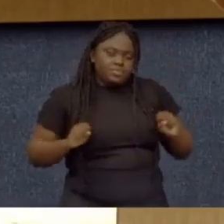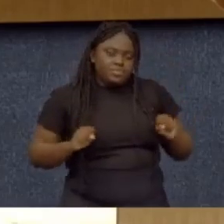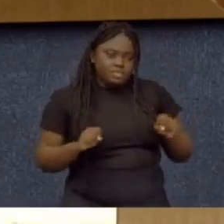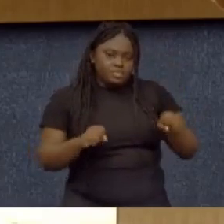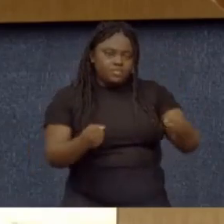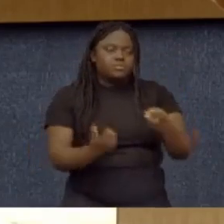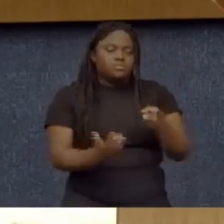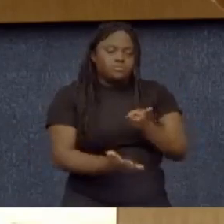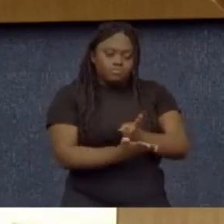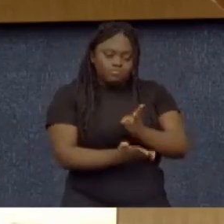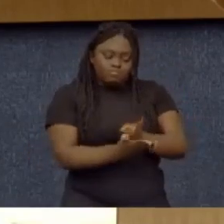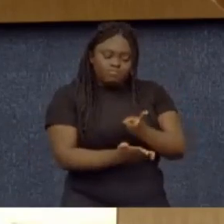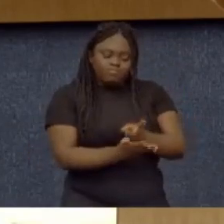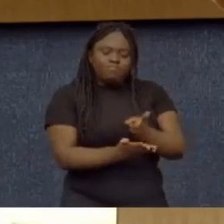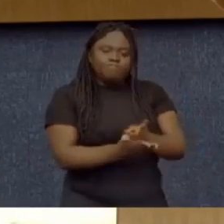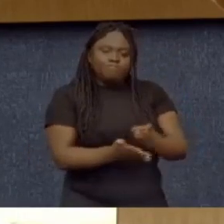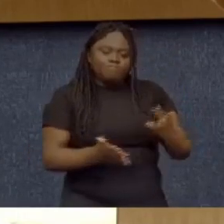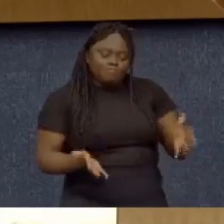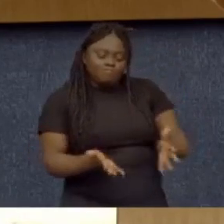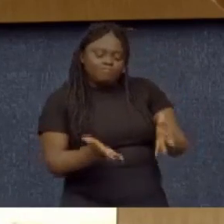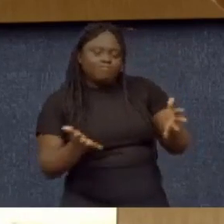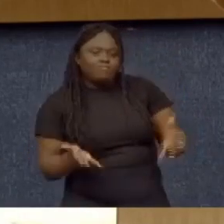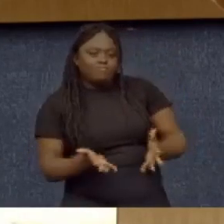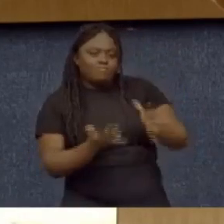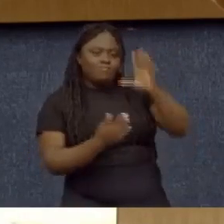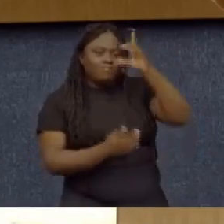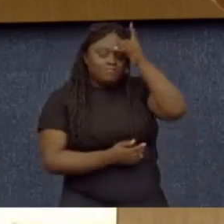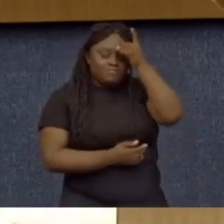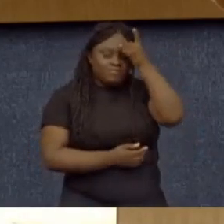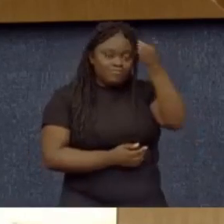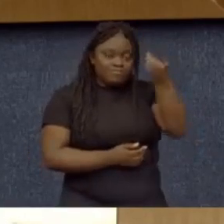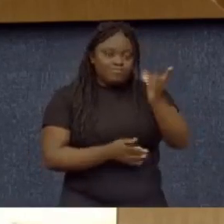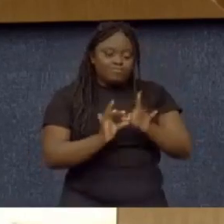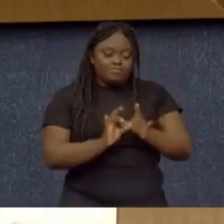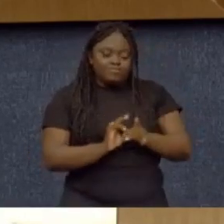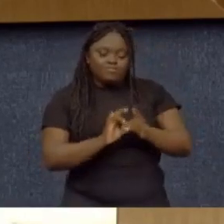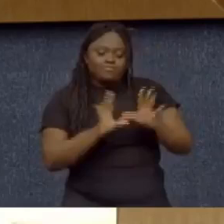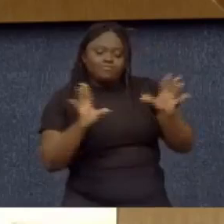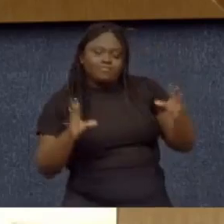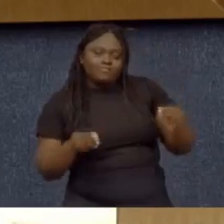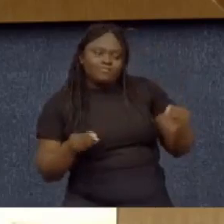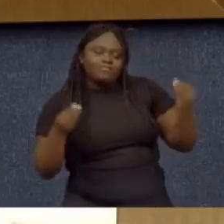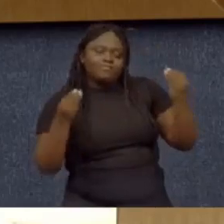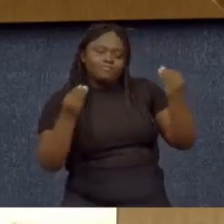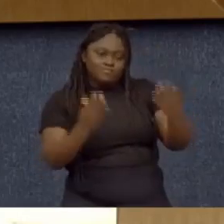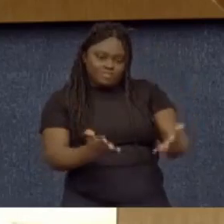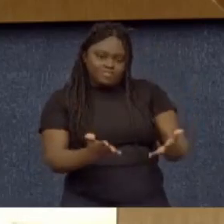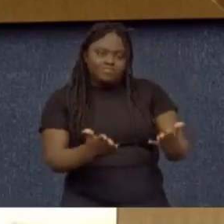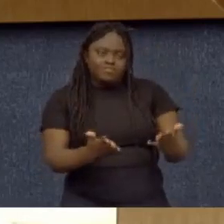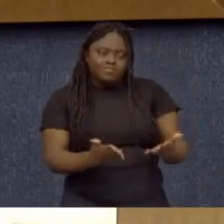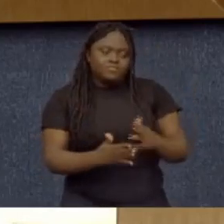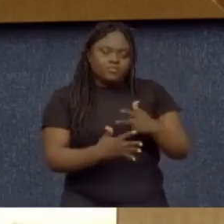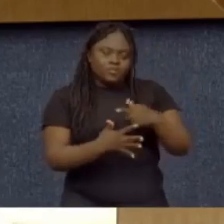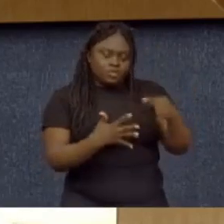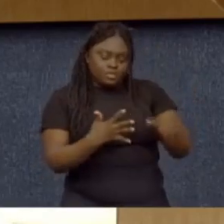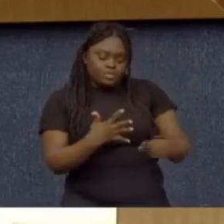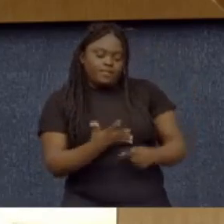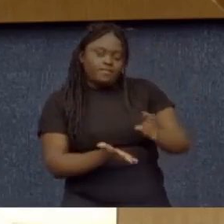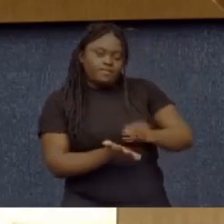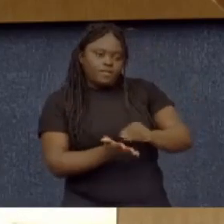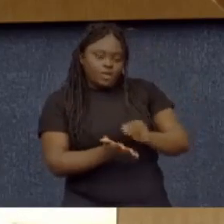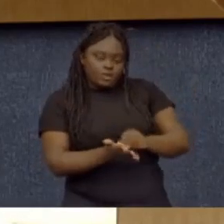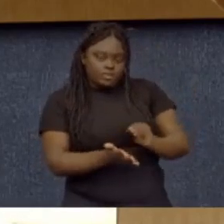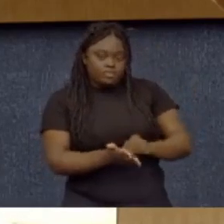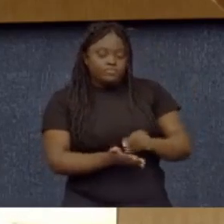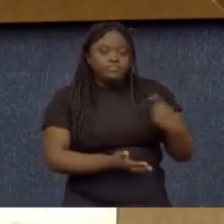dedicação, que continue a nos inspirar na ideia de que a solidariedade é dar o que falta.